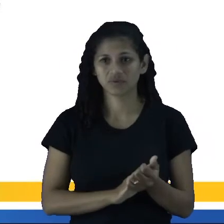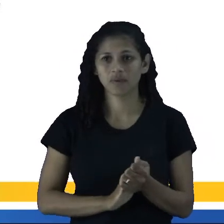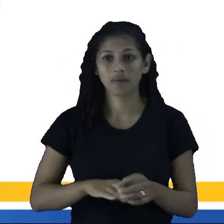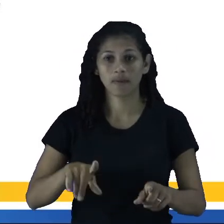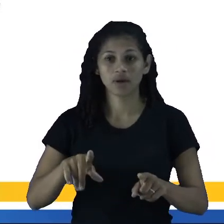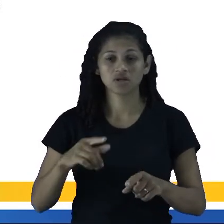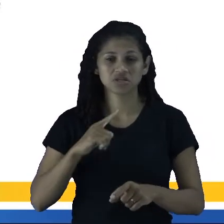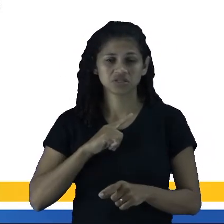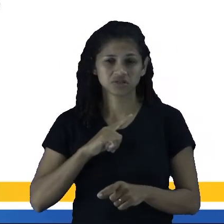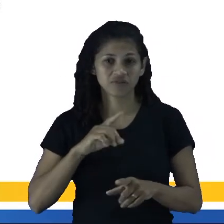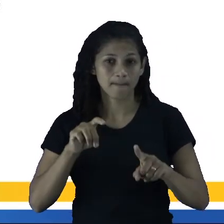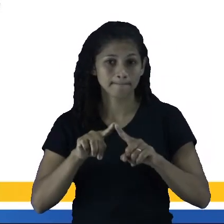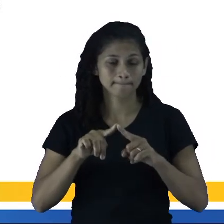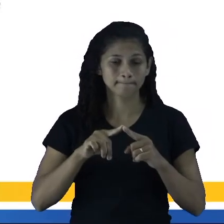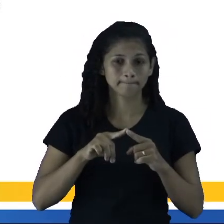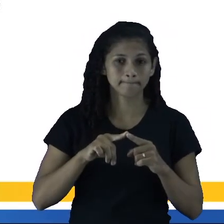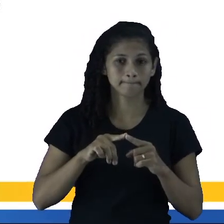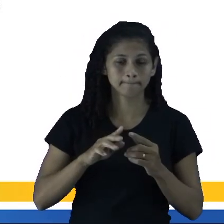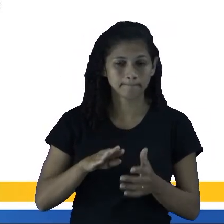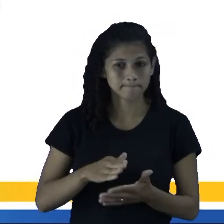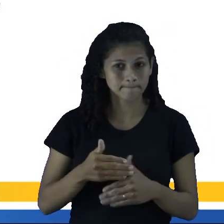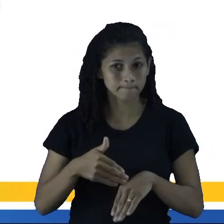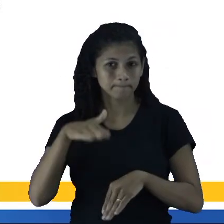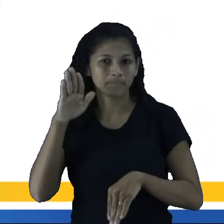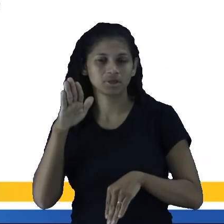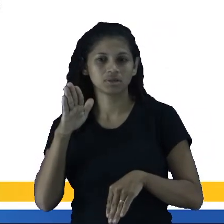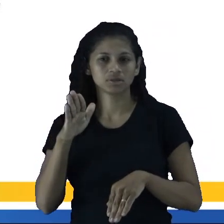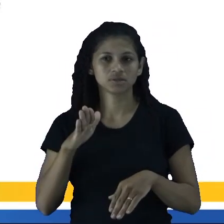elementos, você vai perder muito tempo. Então a gente vai jogar na